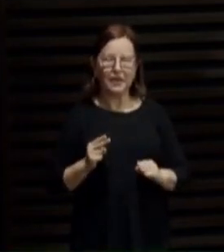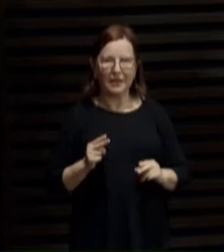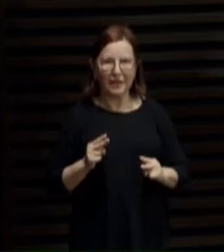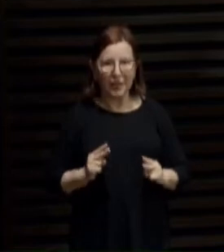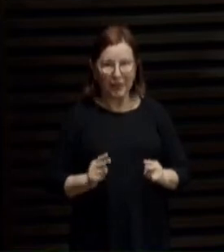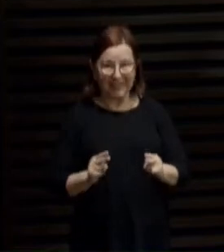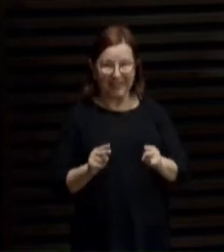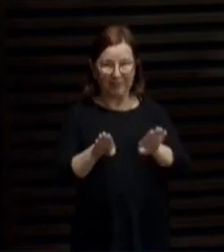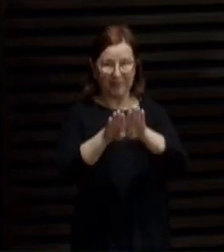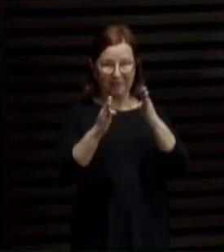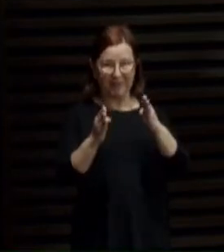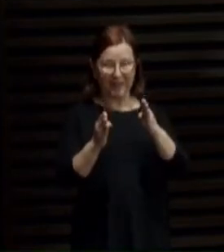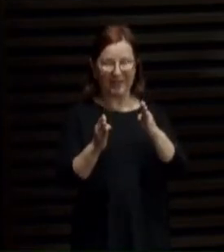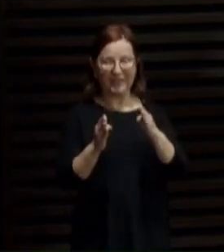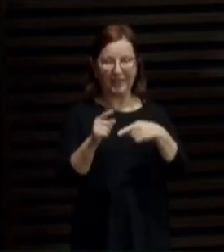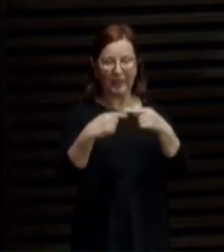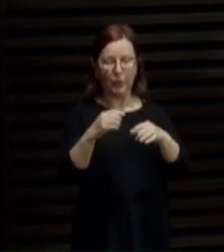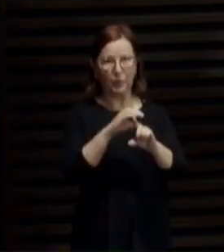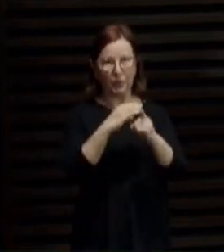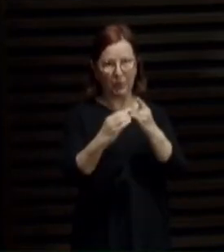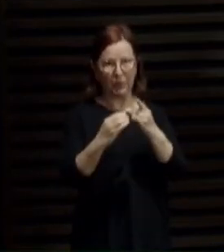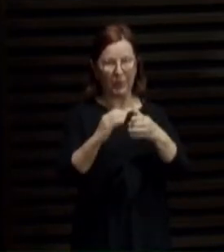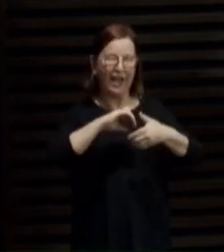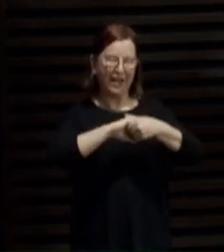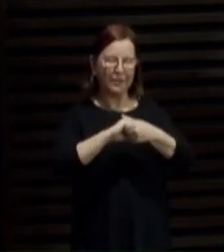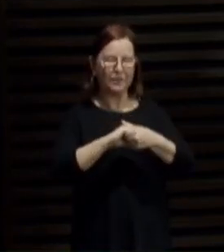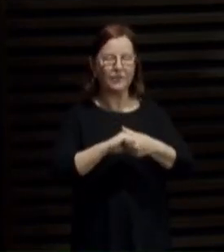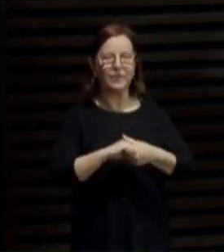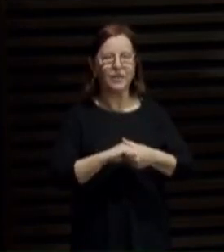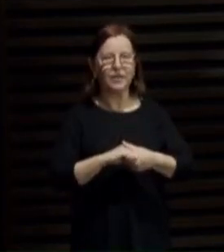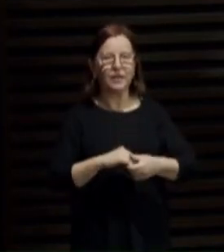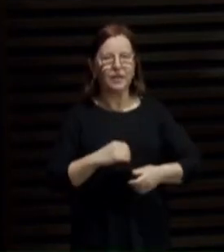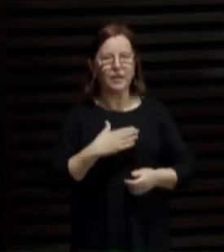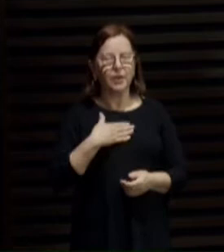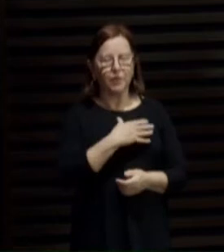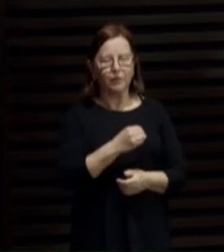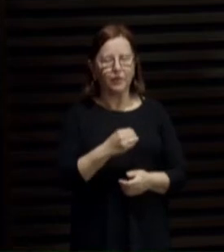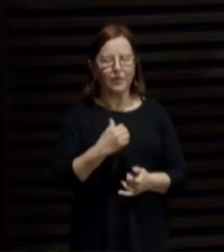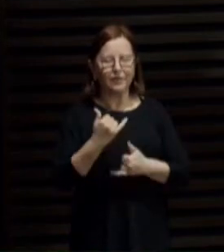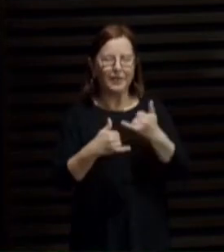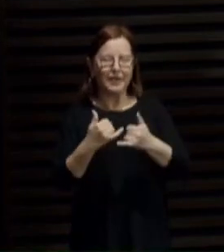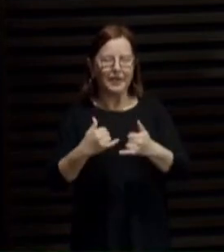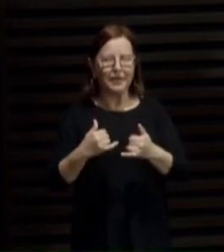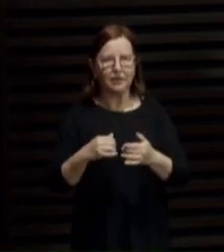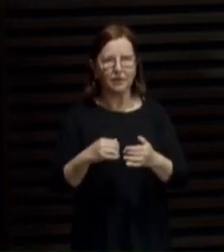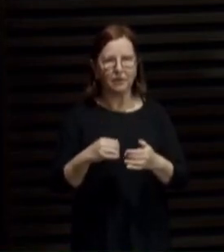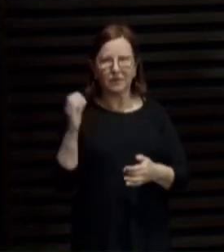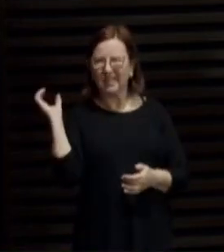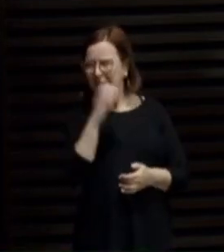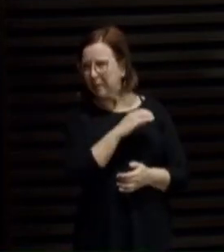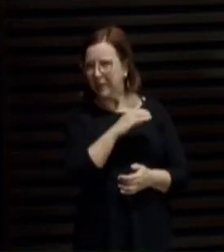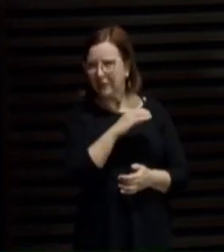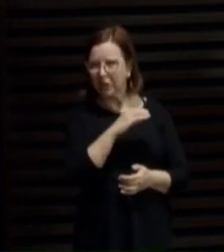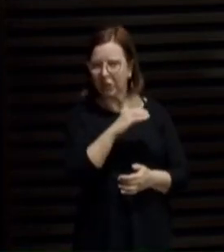as pessoas, e ele estava aqui brincando, grudado na minha calça, e de repente ele partiu